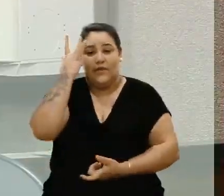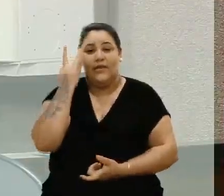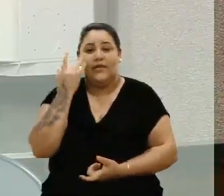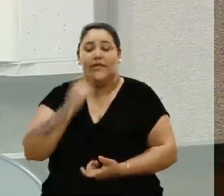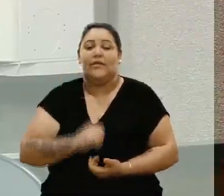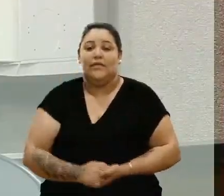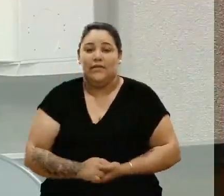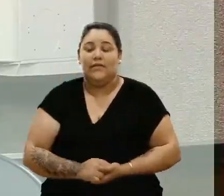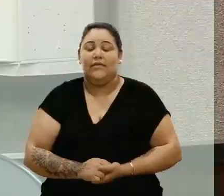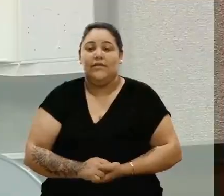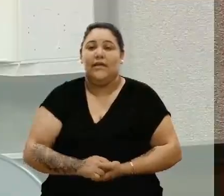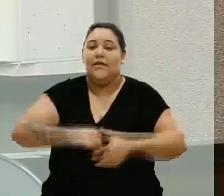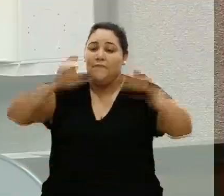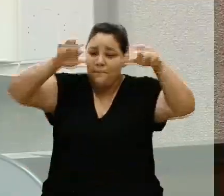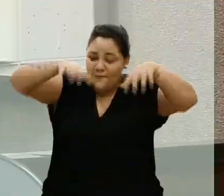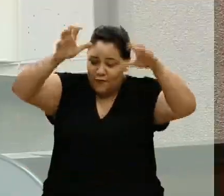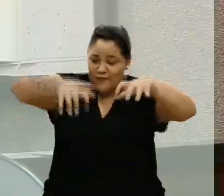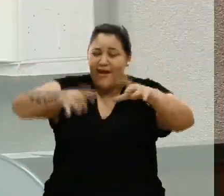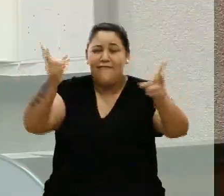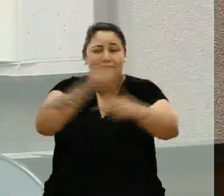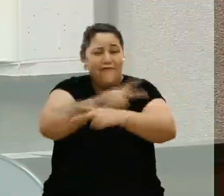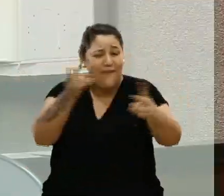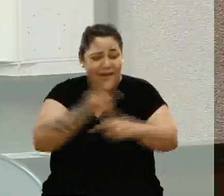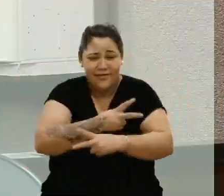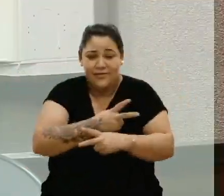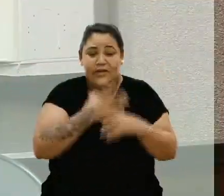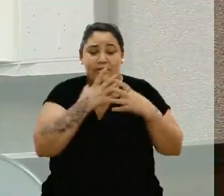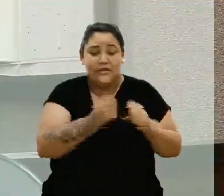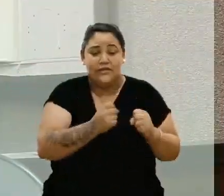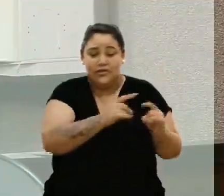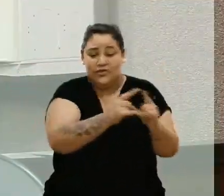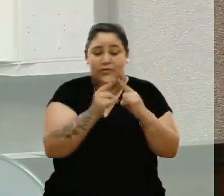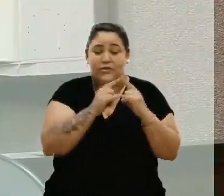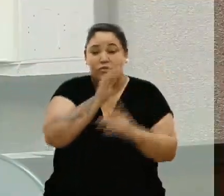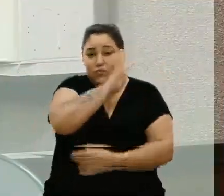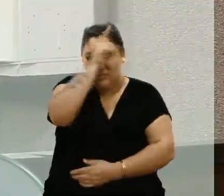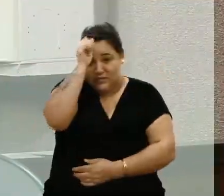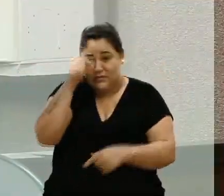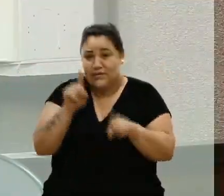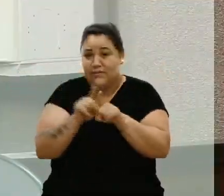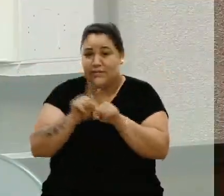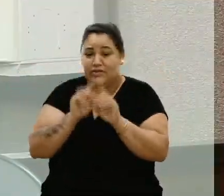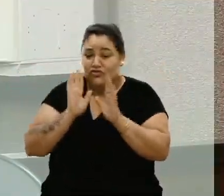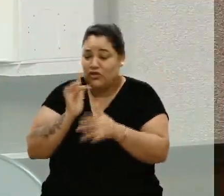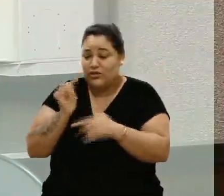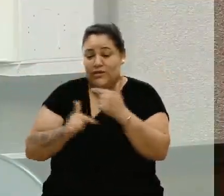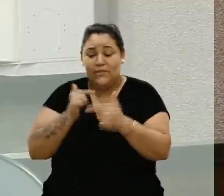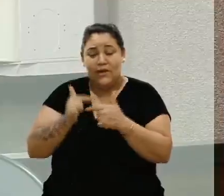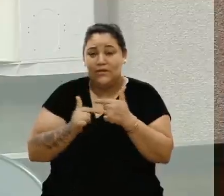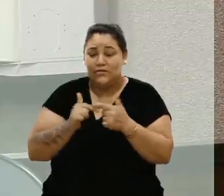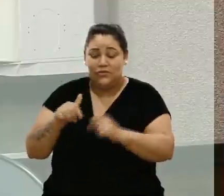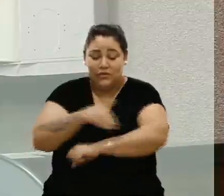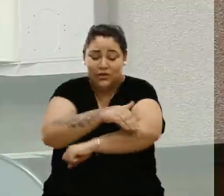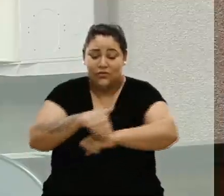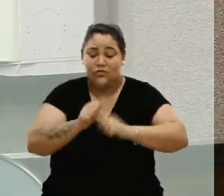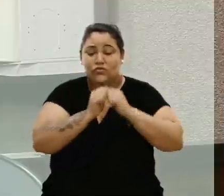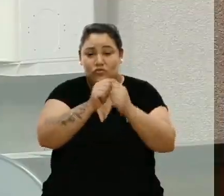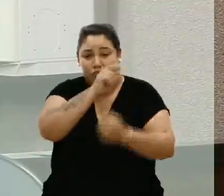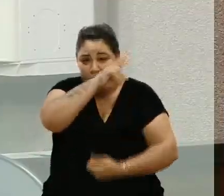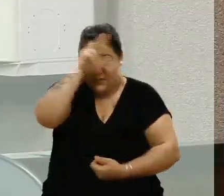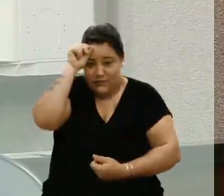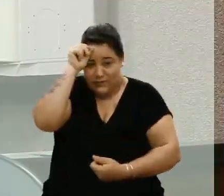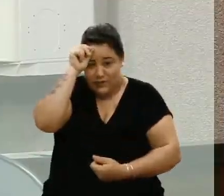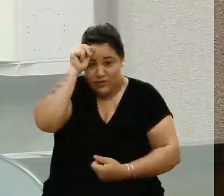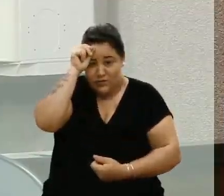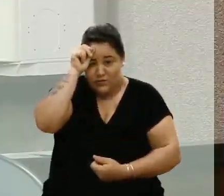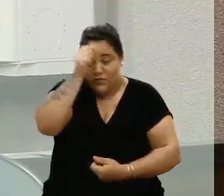chuva, mais vento. A Secretaria de Habitação do município está trabalhando, está na rua junto com o prefeito e com demais